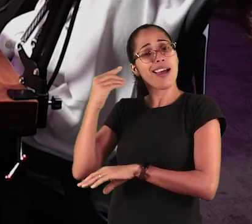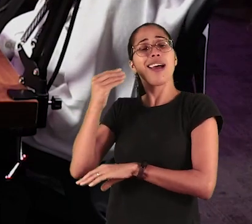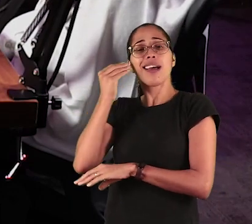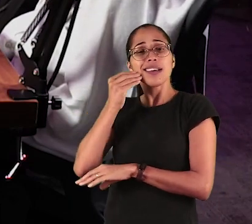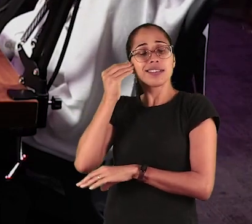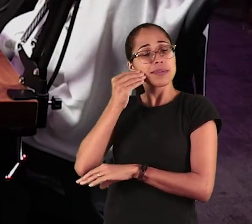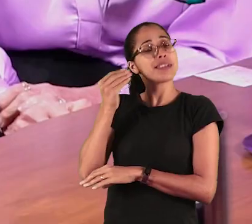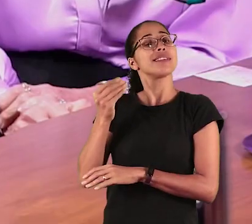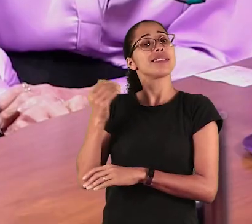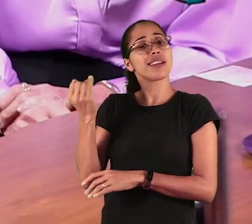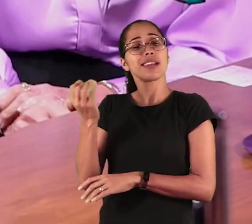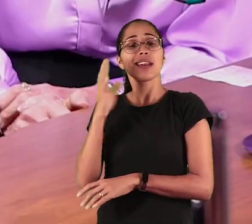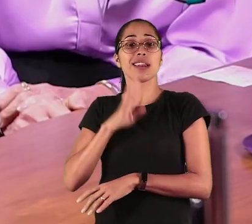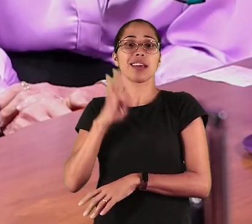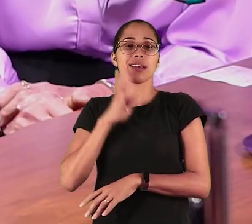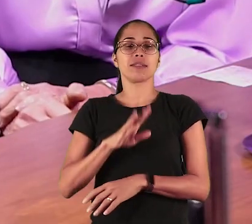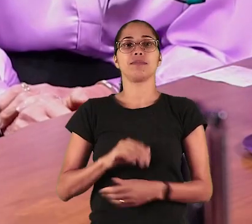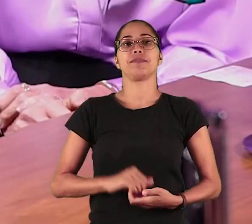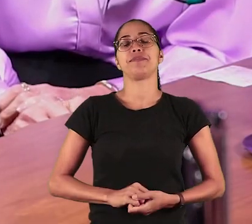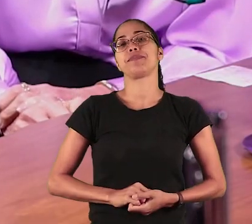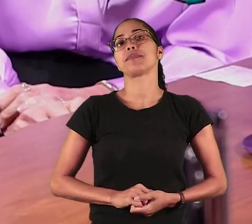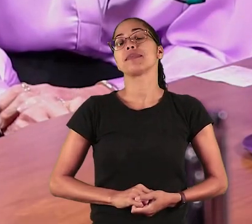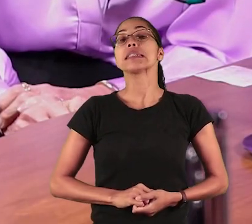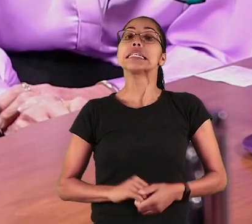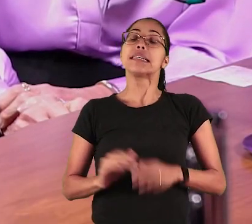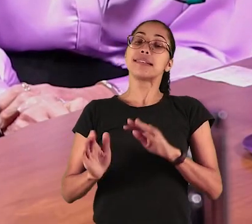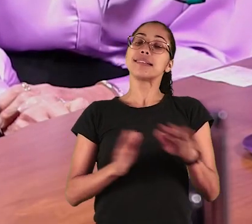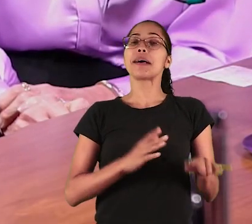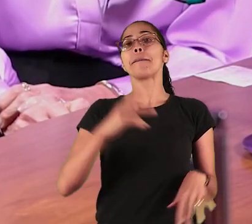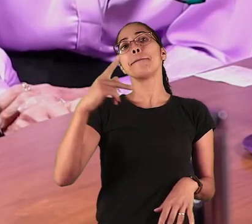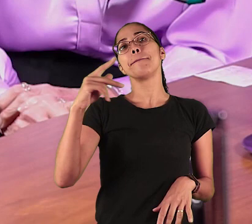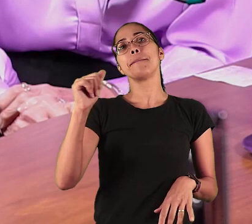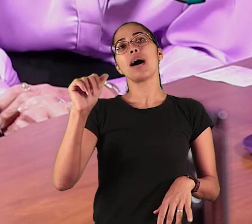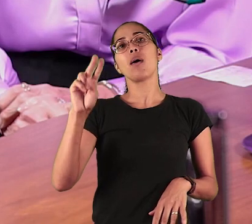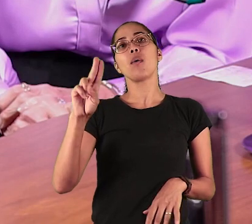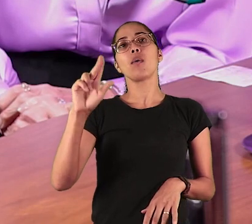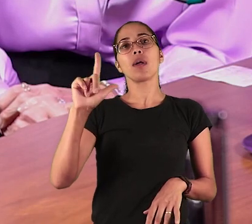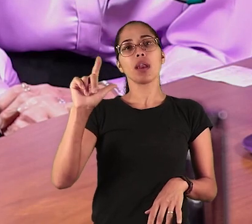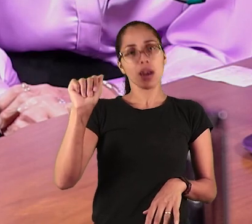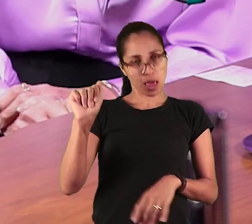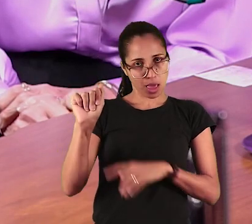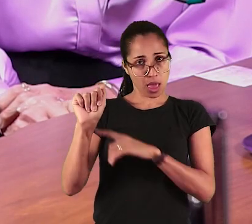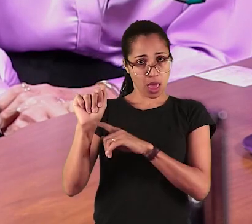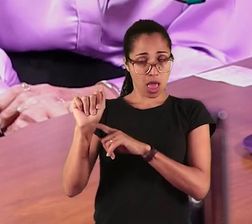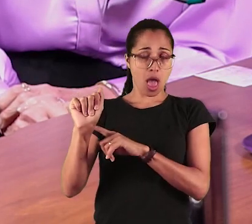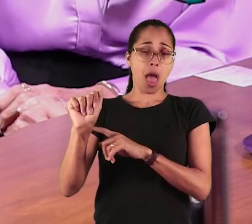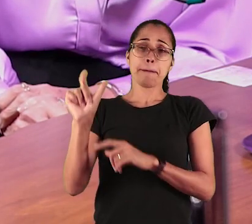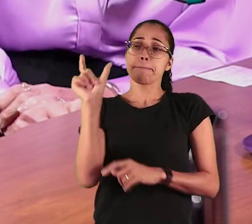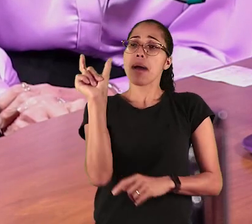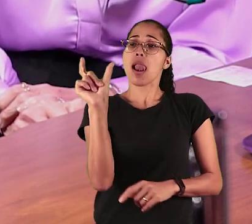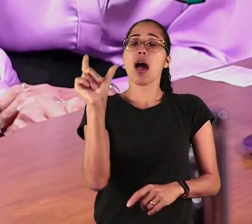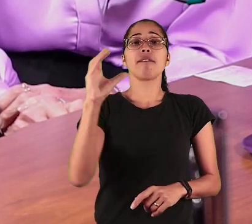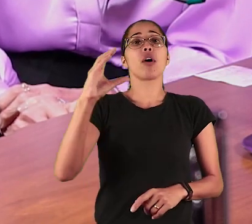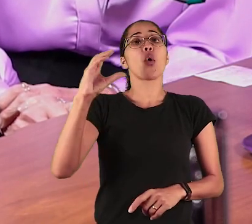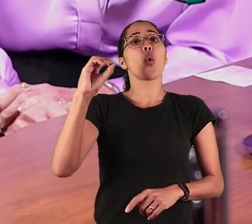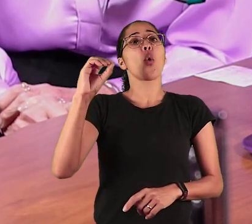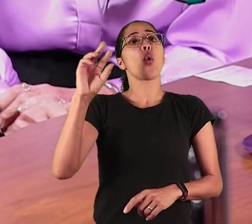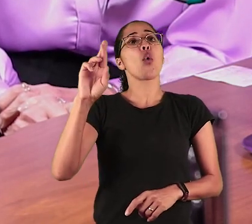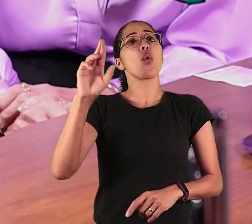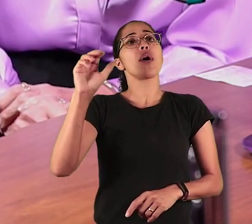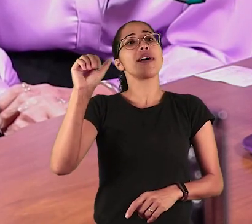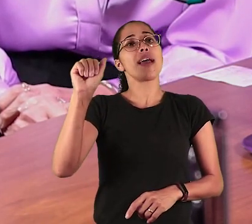e eu queria perguntar para você Paula que eu acho que também essa palavra coragem e propósito também fizeram